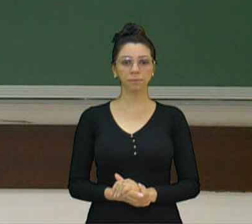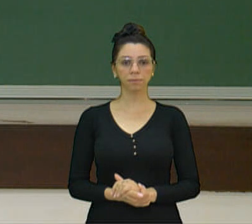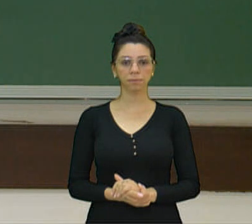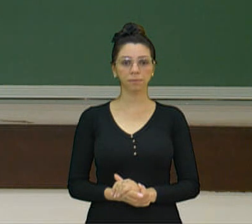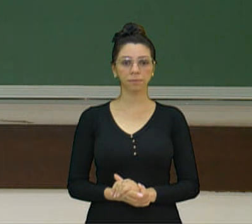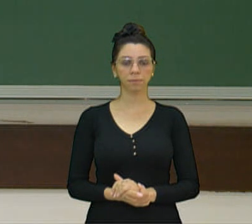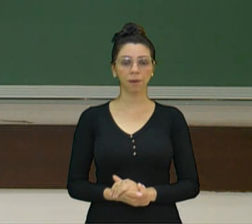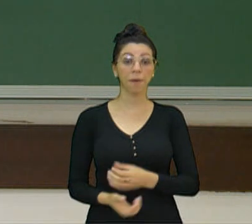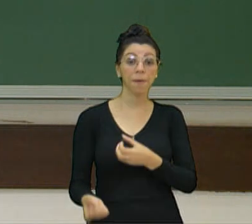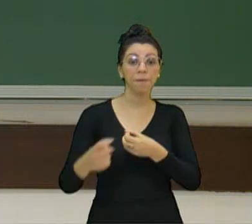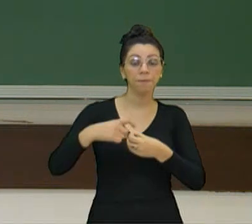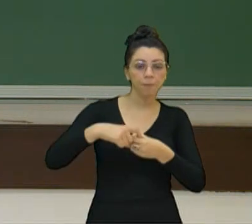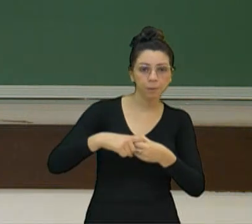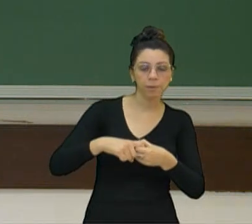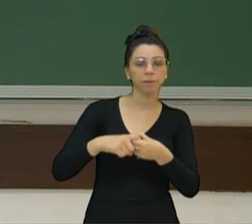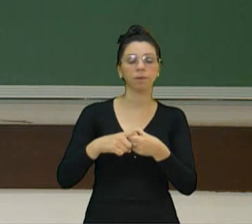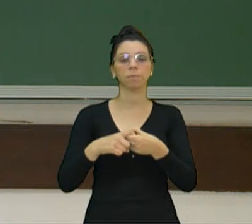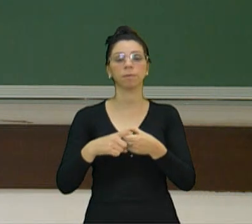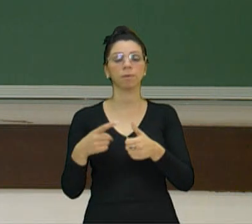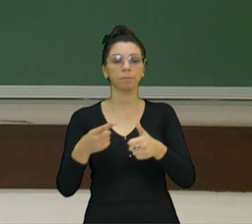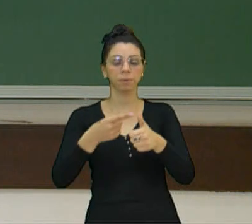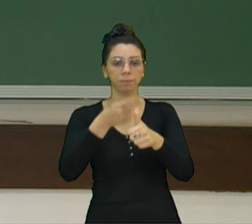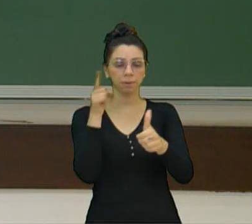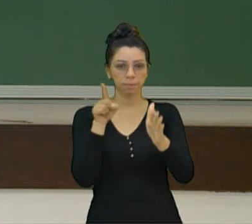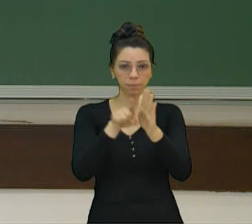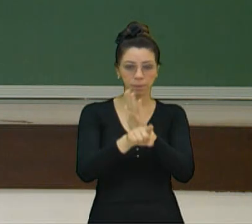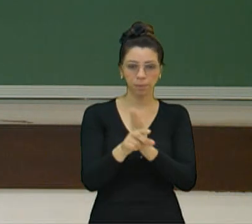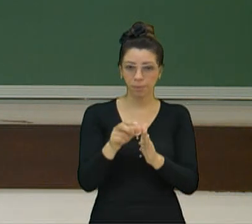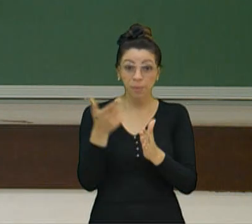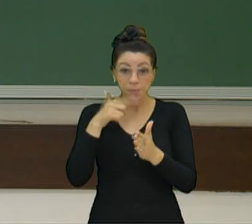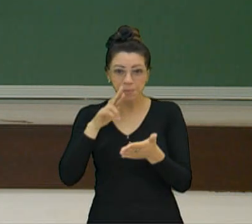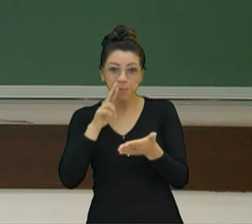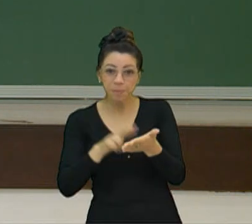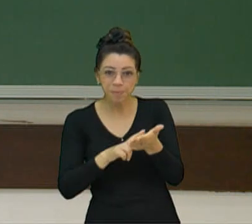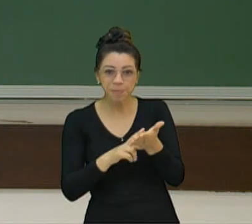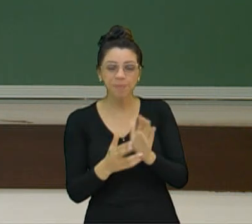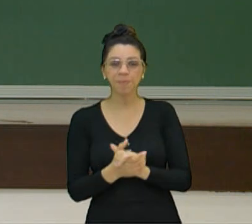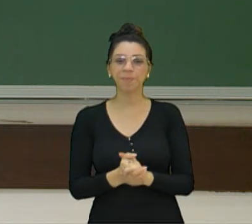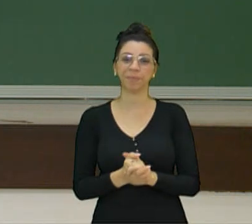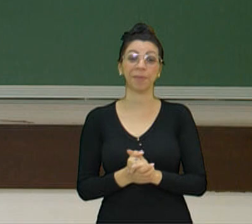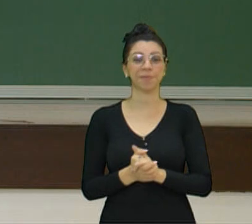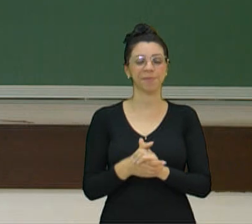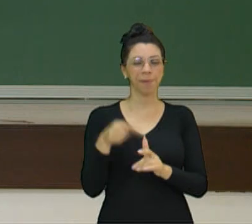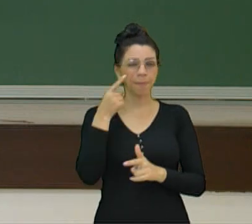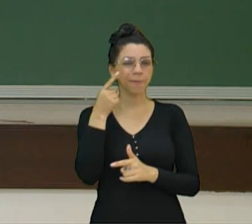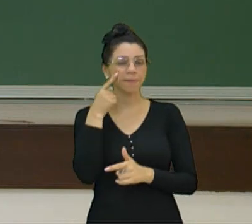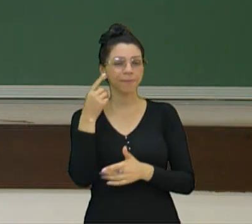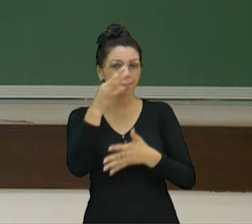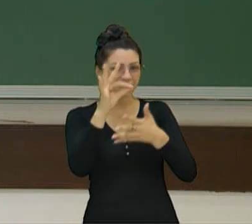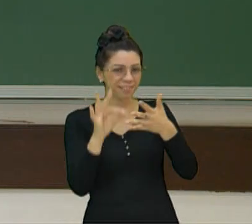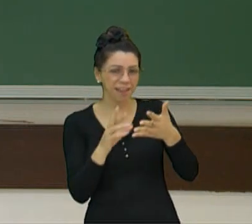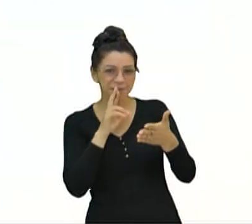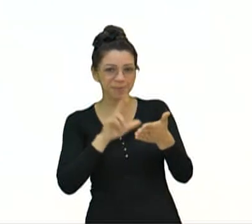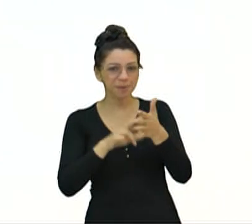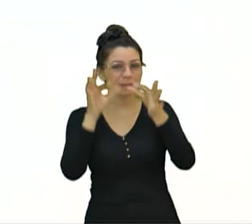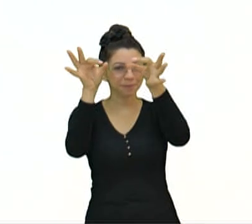Retornando com o nosso primeiro quiz, conseguiram responder? Então vamos ver qual será a alternativa adequada.